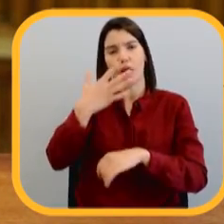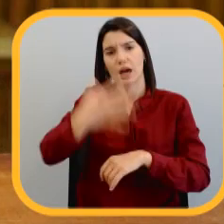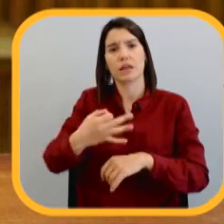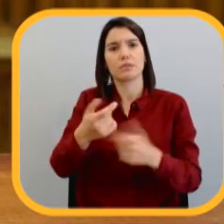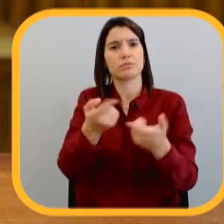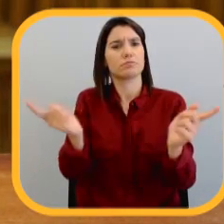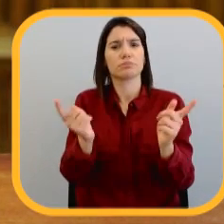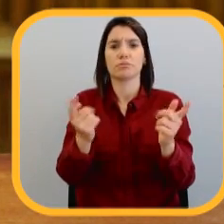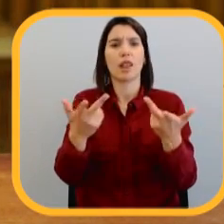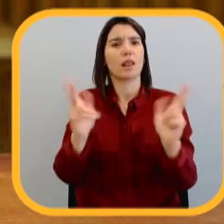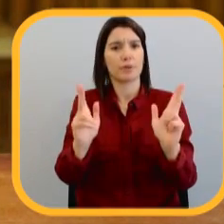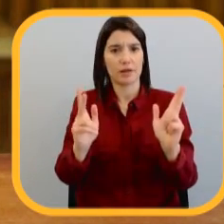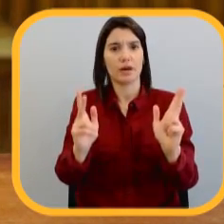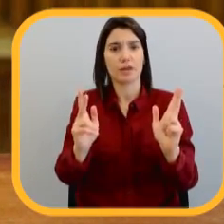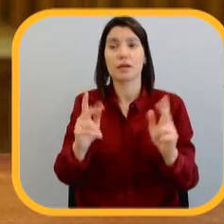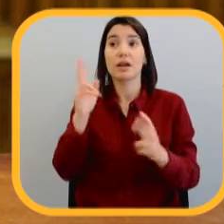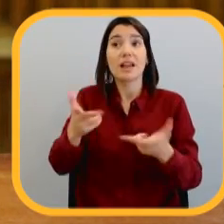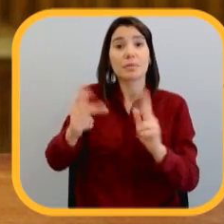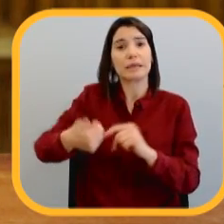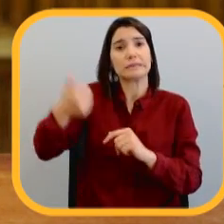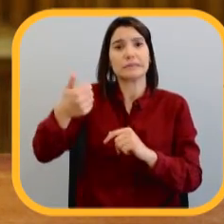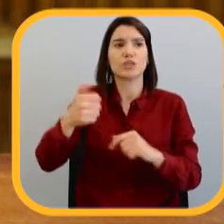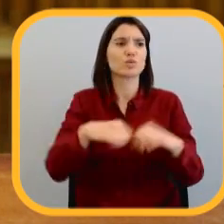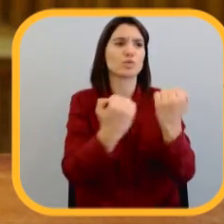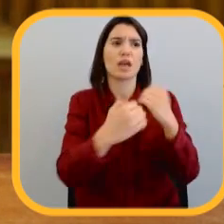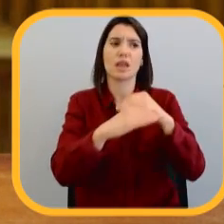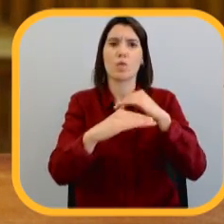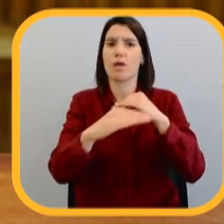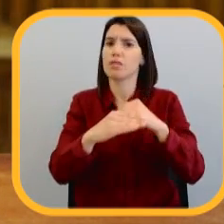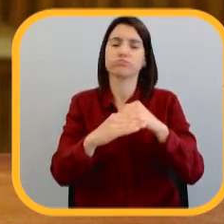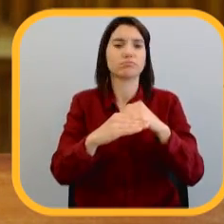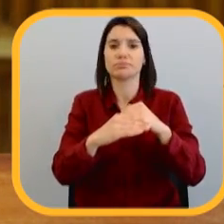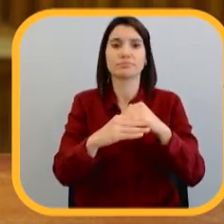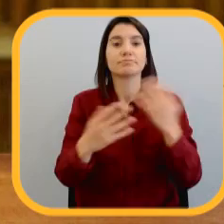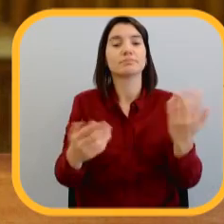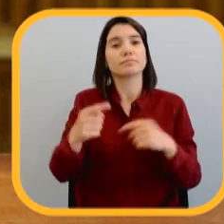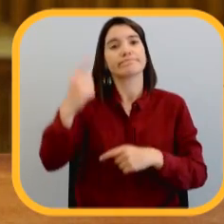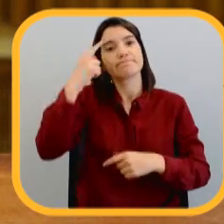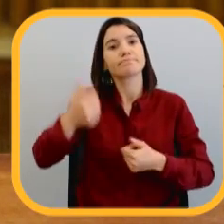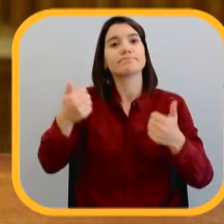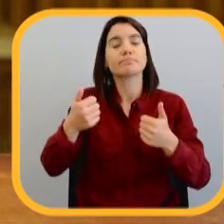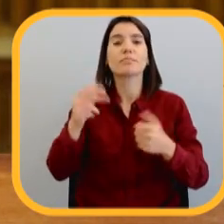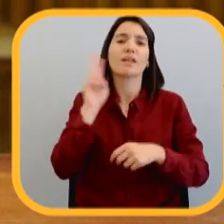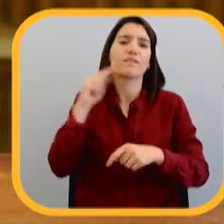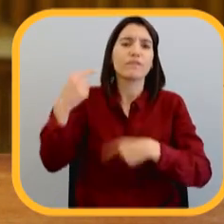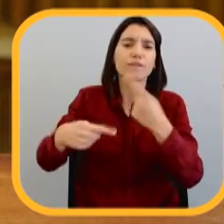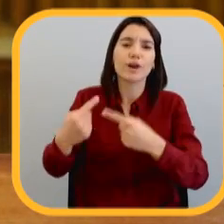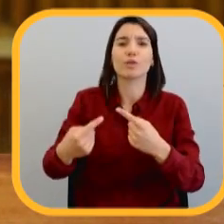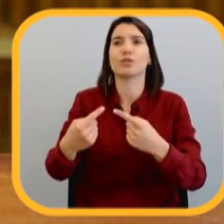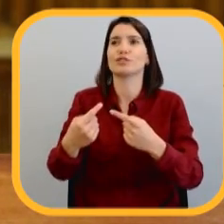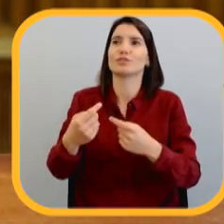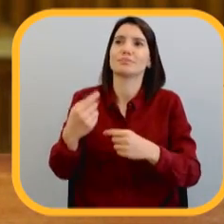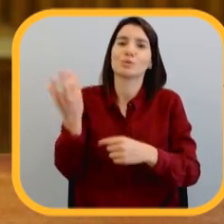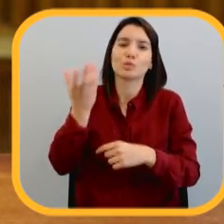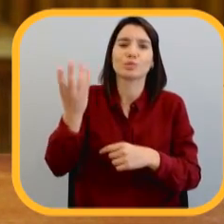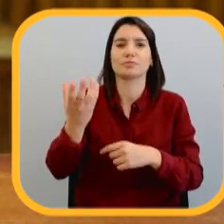que todos devem ter liberdade e que esta se sobrepõe à igualdade social. São partidos ligados aos valores mais tradicionais, relacionados